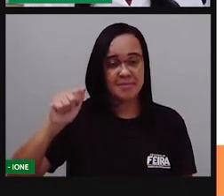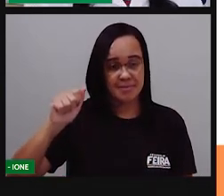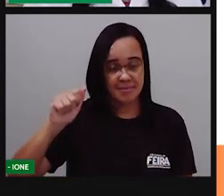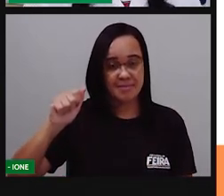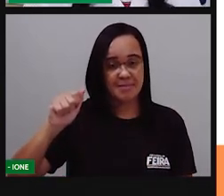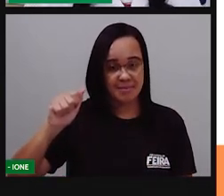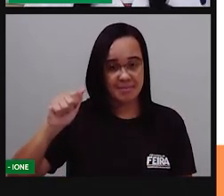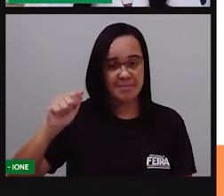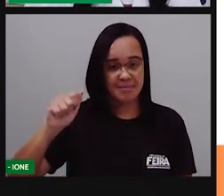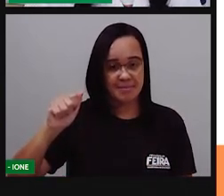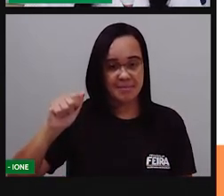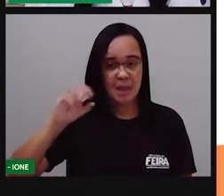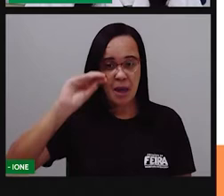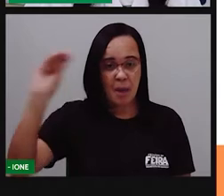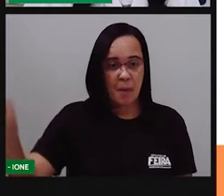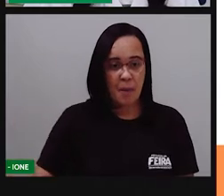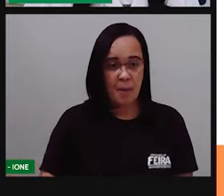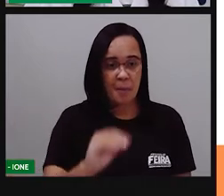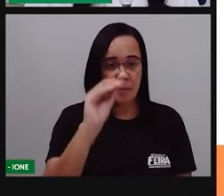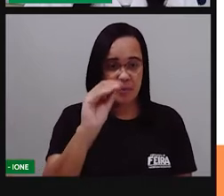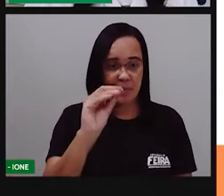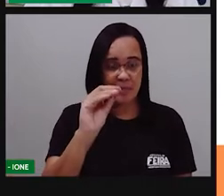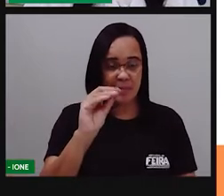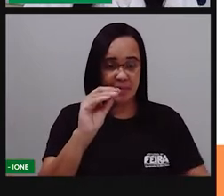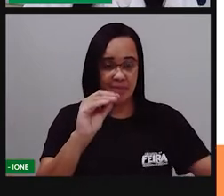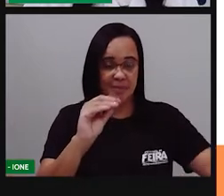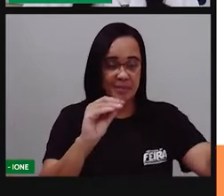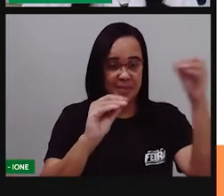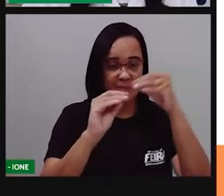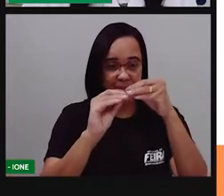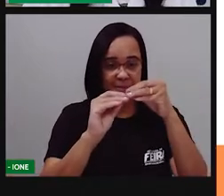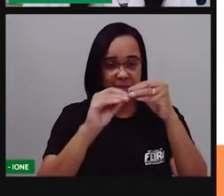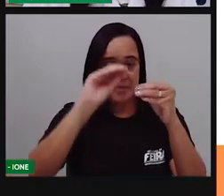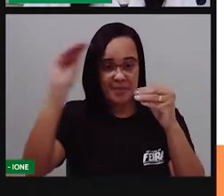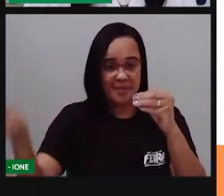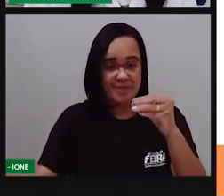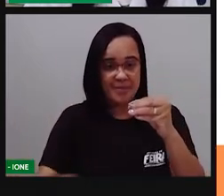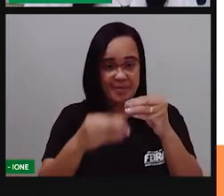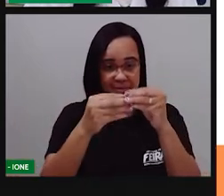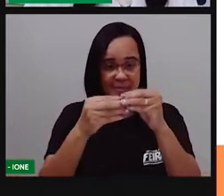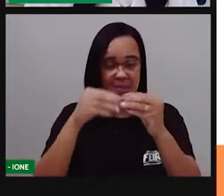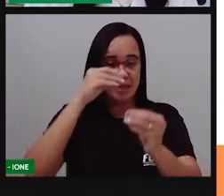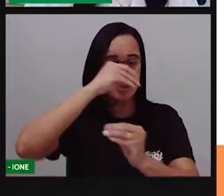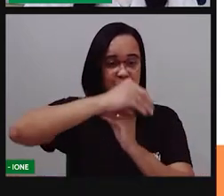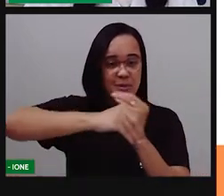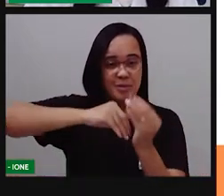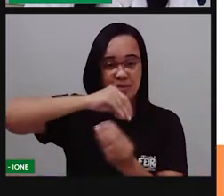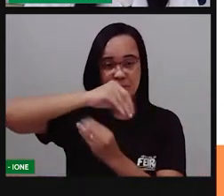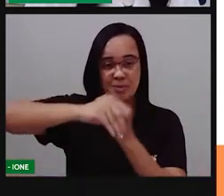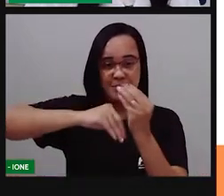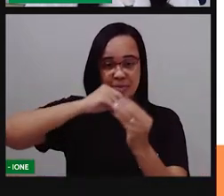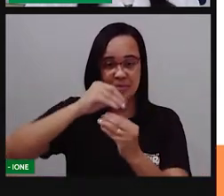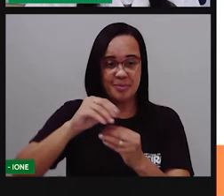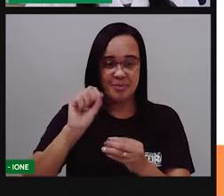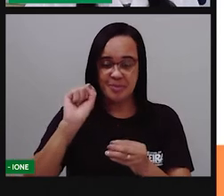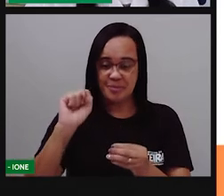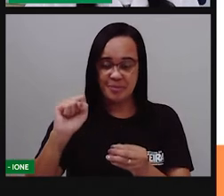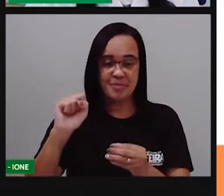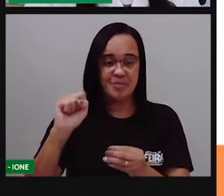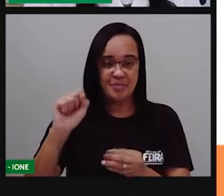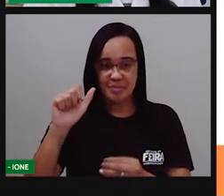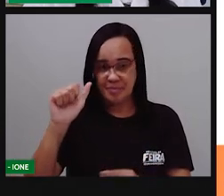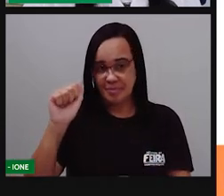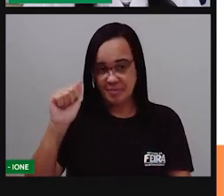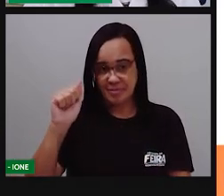eu peguei a sílaba inicial da palavra sapo e